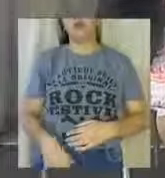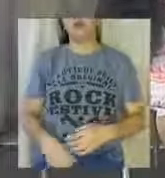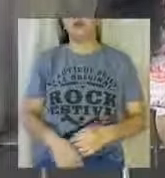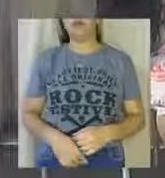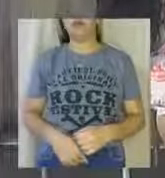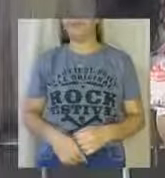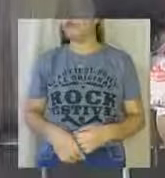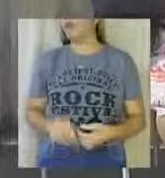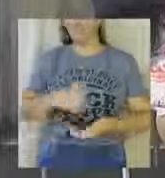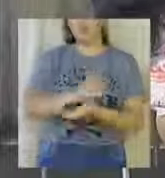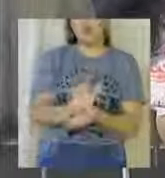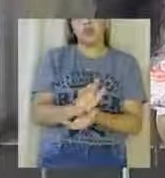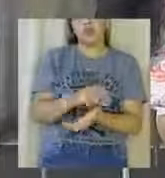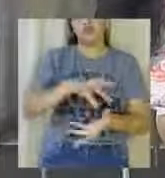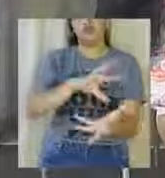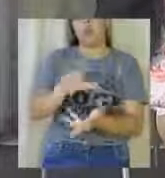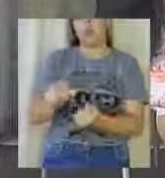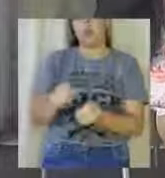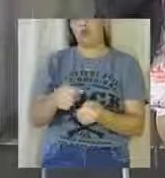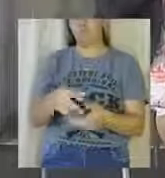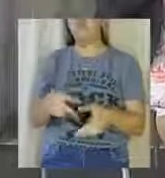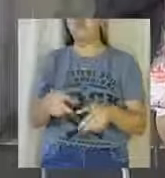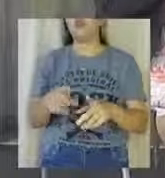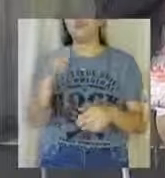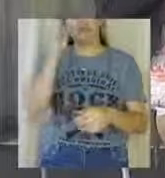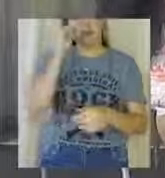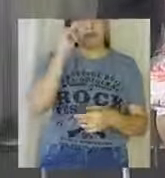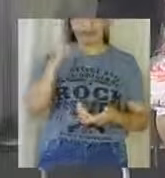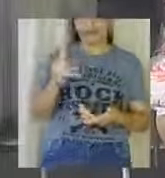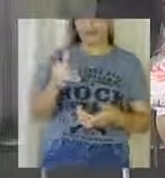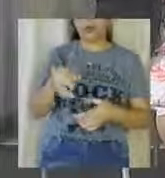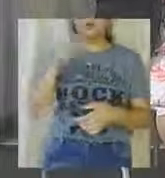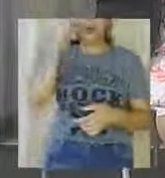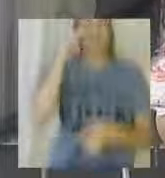mundo da paquera? Paloma, ela é bem fluente, viu, gente? Ela é bem rápida.